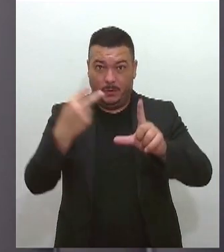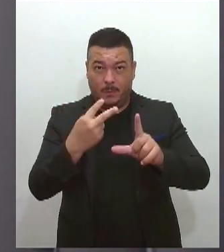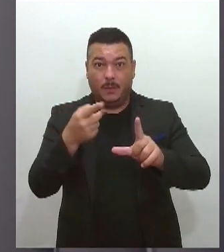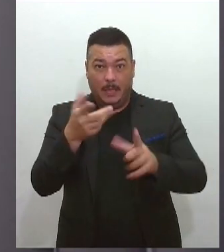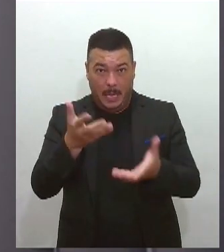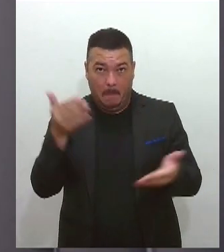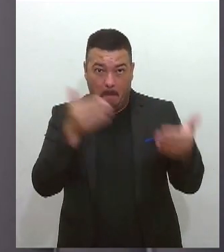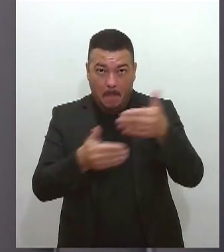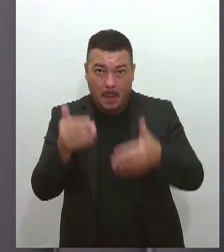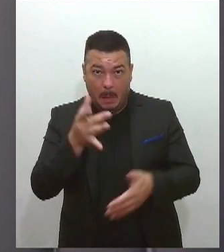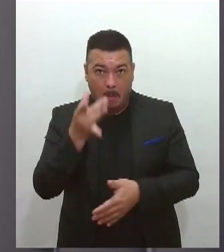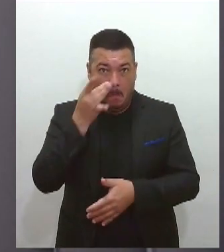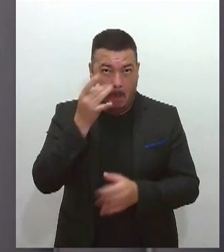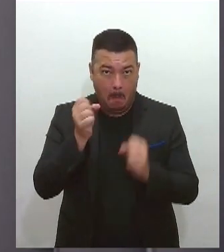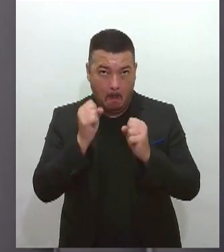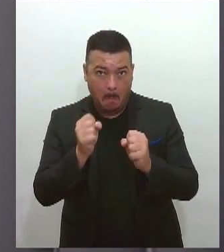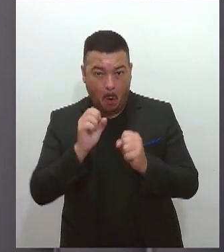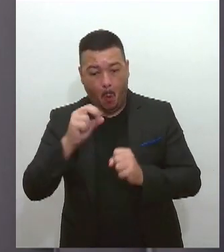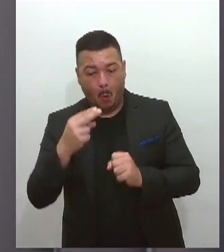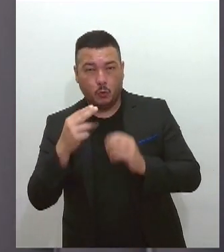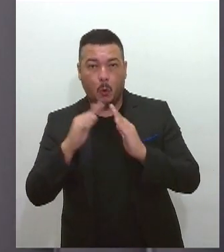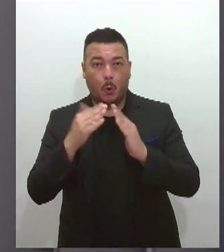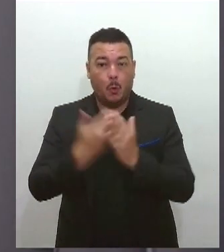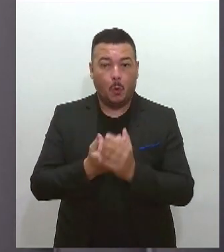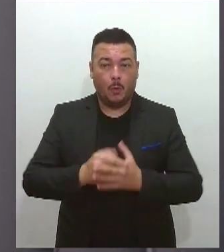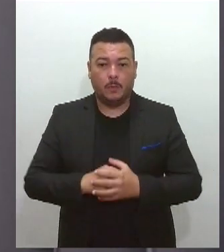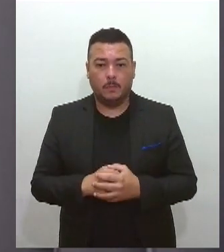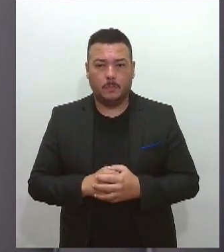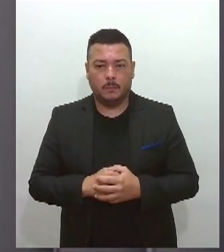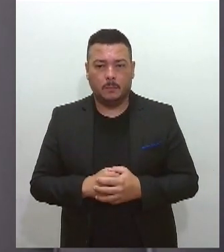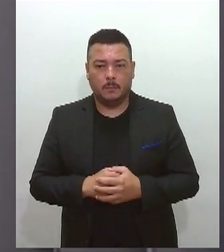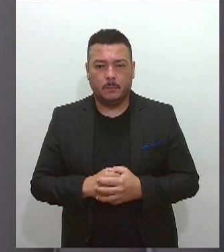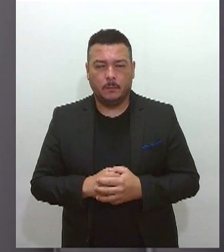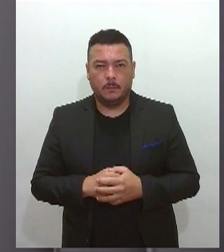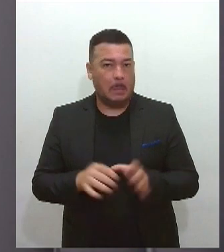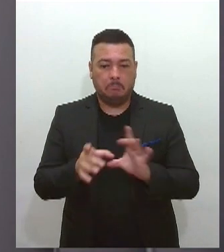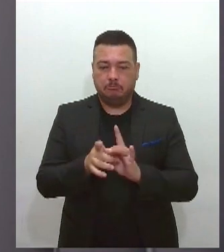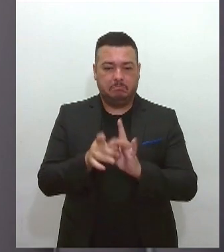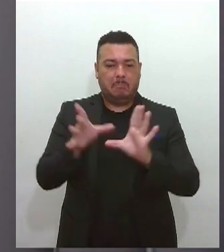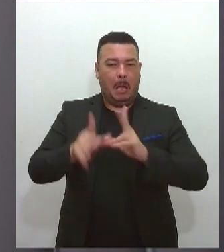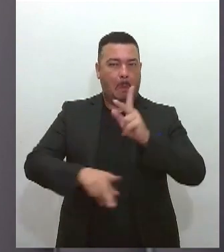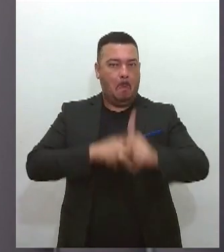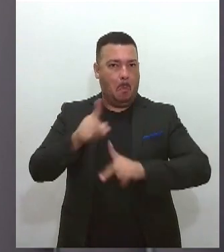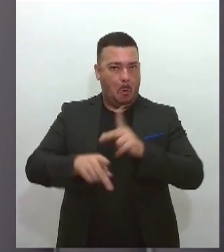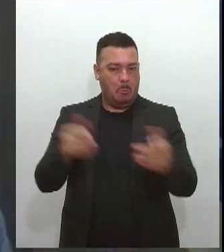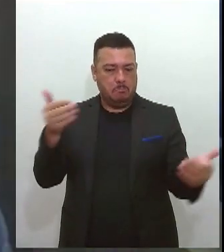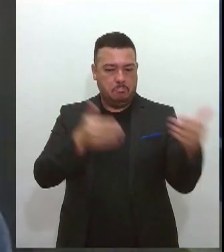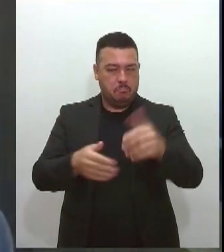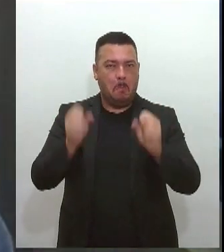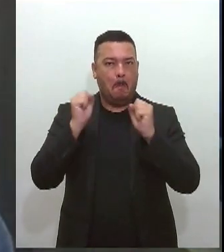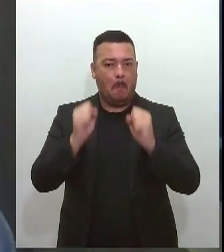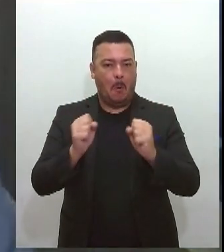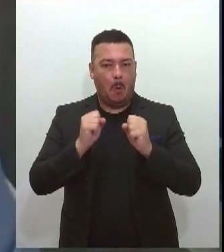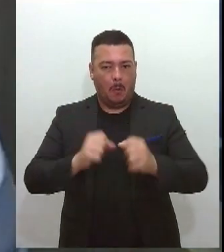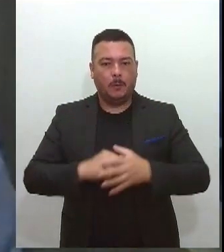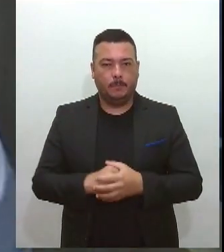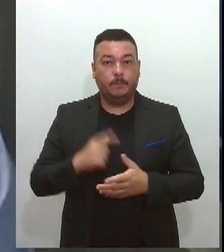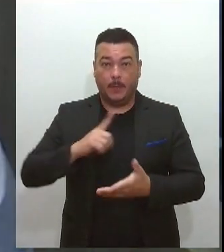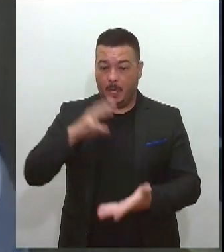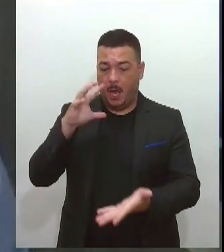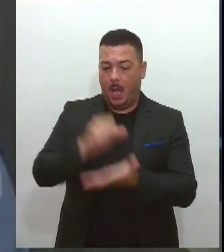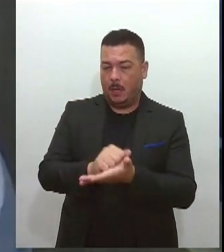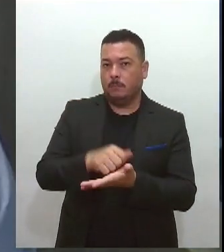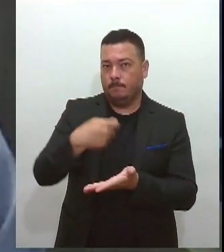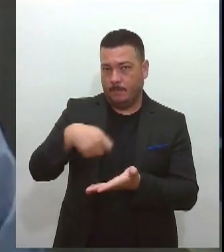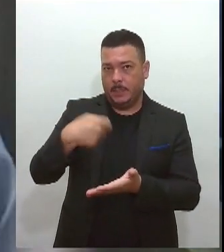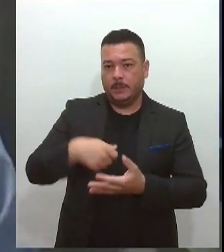perto ou só escolas, Matheus? Não pode, sim. Aberto ao público. Isso, é aberto. Na verdade, tem a parte da inscrição, porque a grande